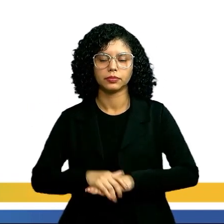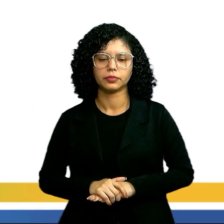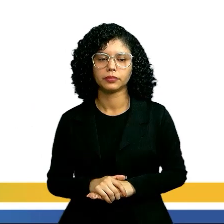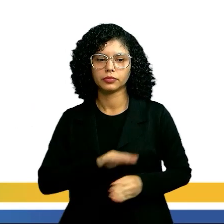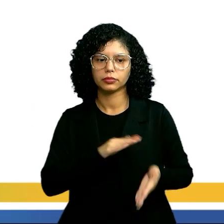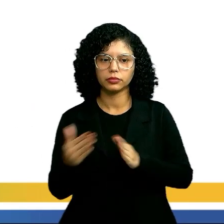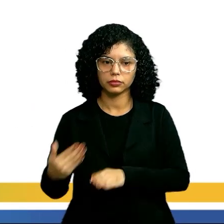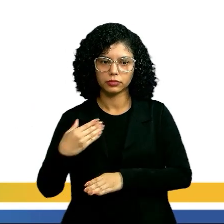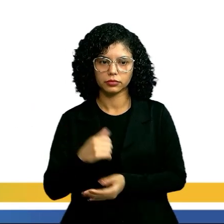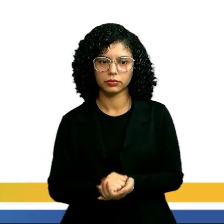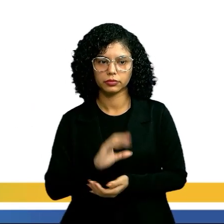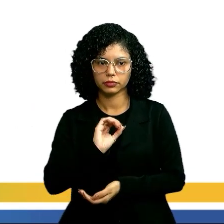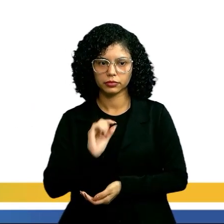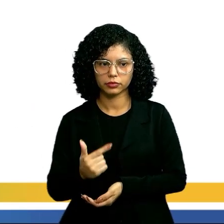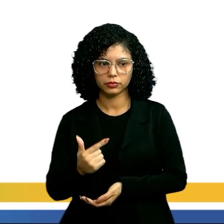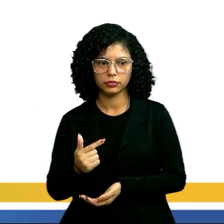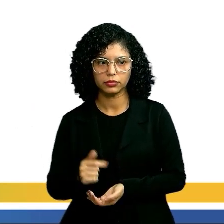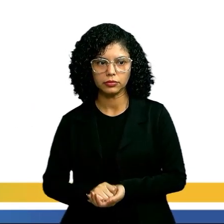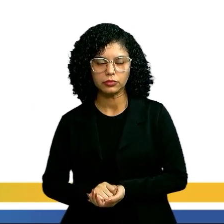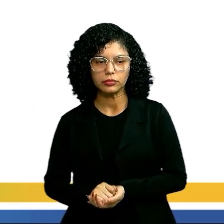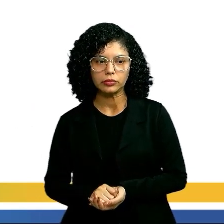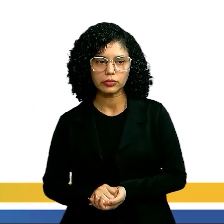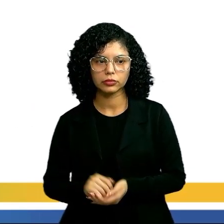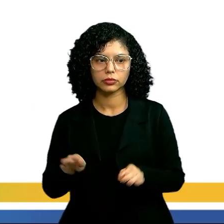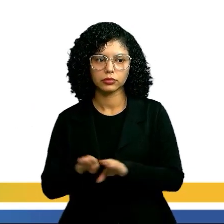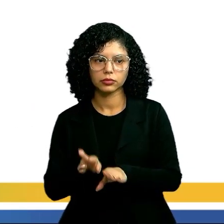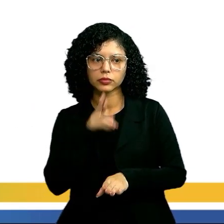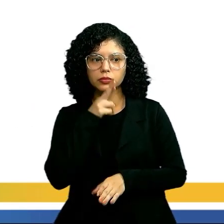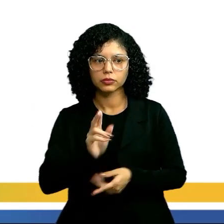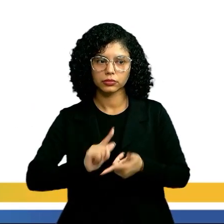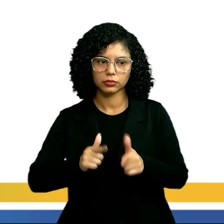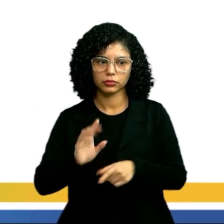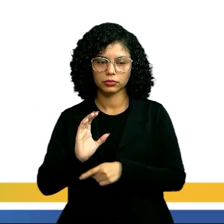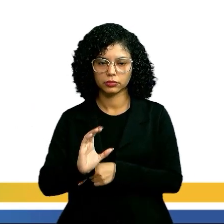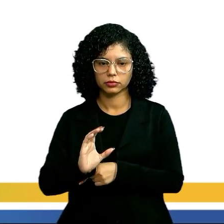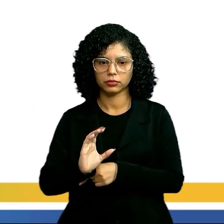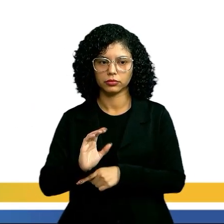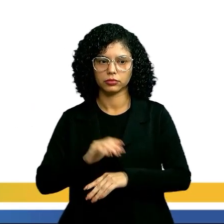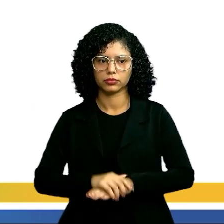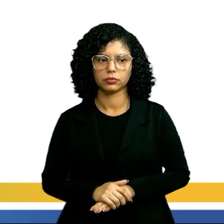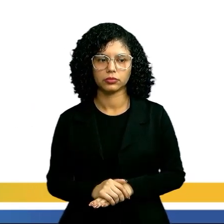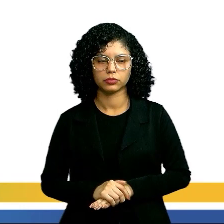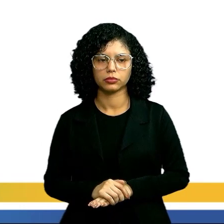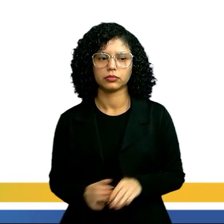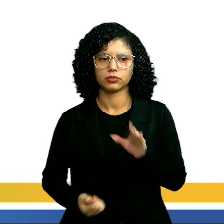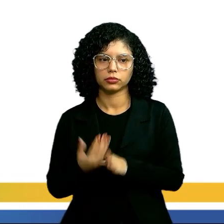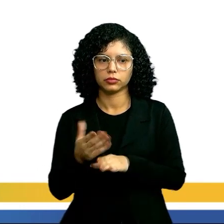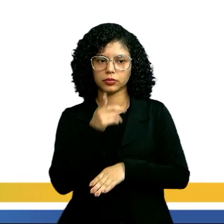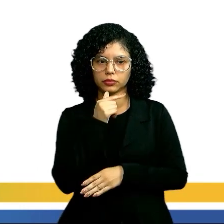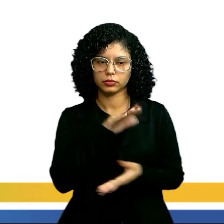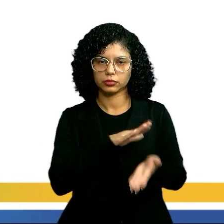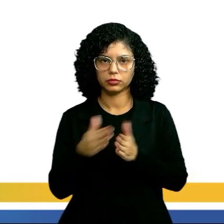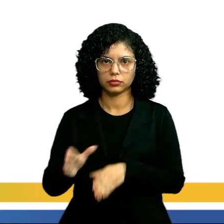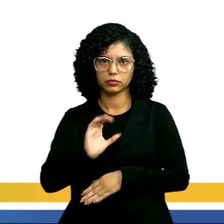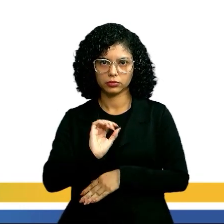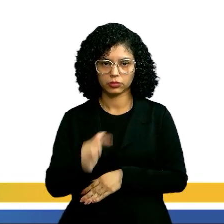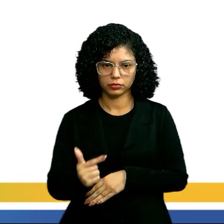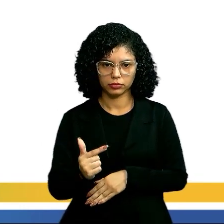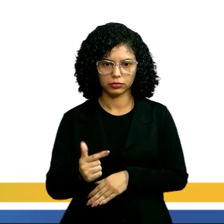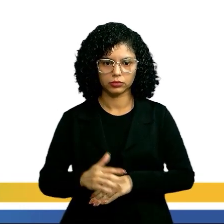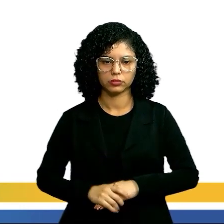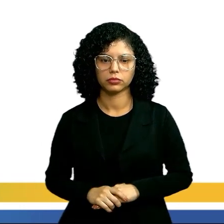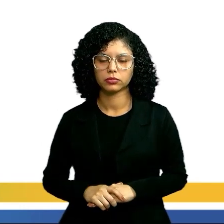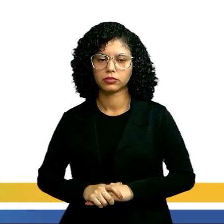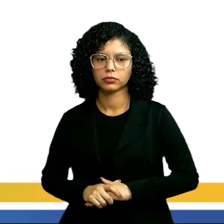a participação de oxigênio. Ok? Resposta correta, letra C. produção de água a partir